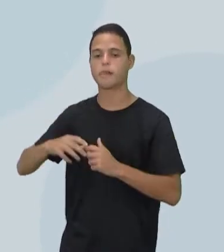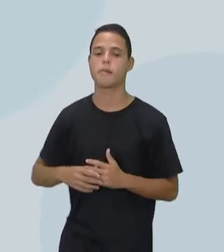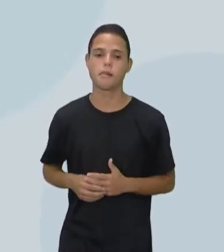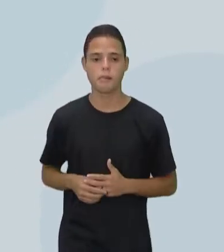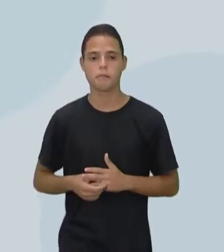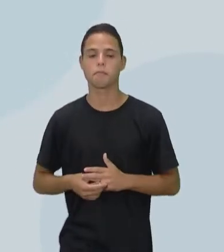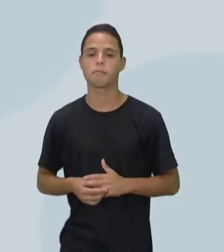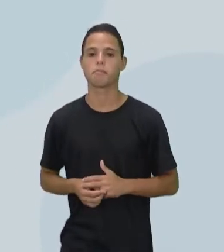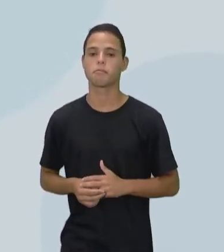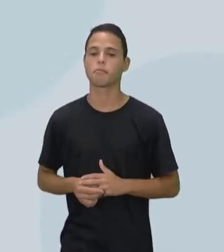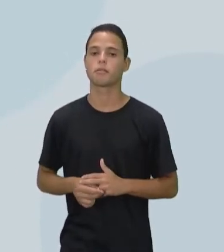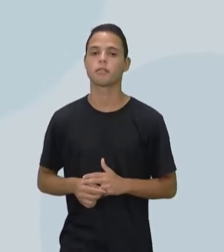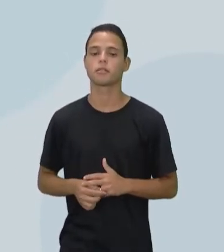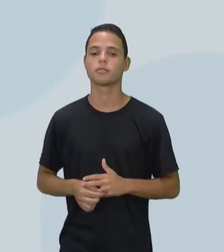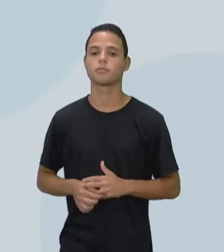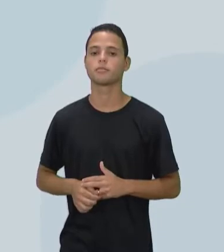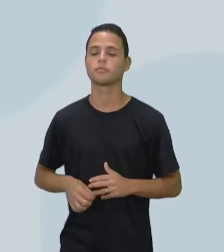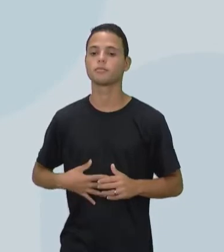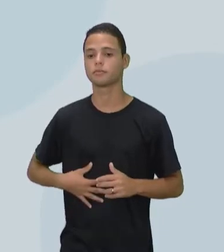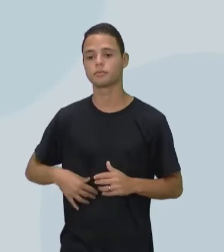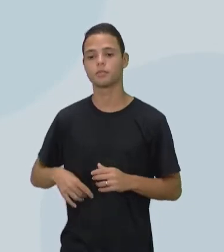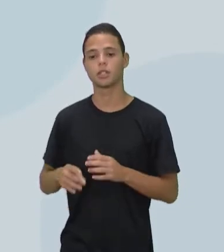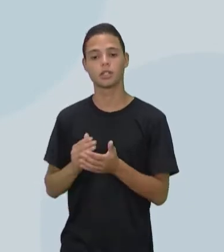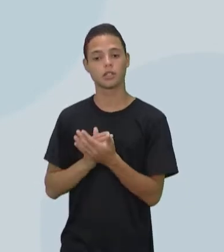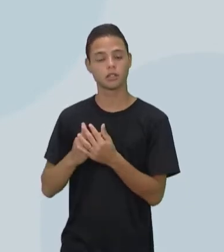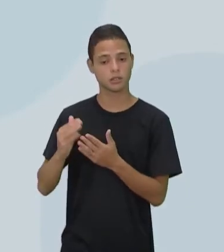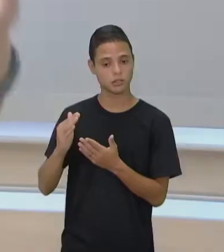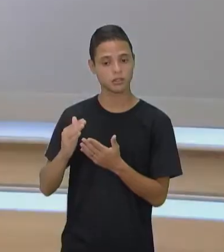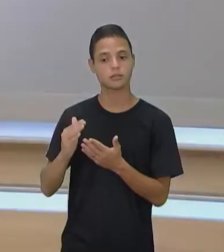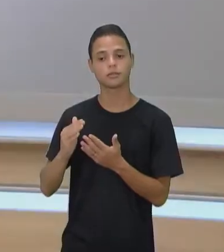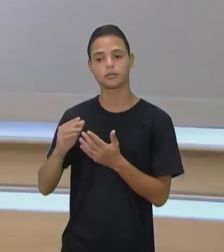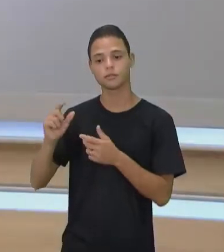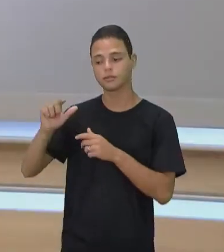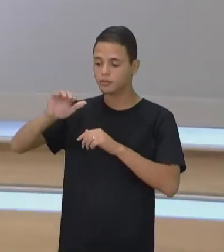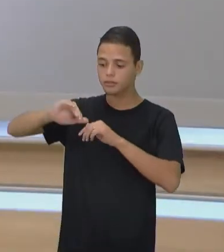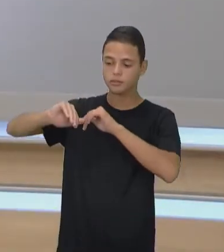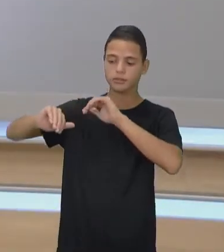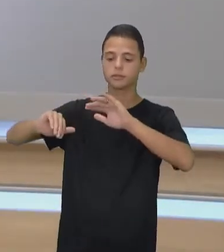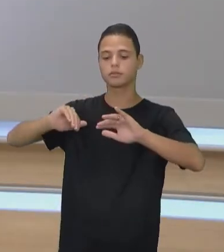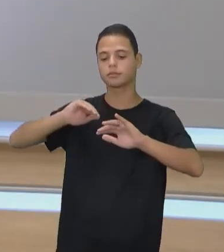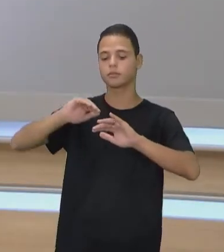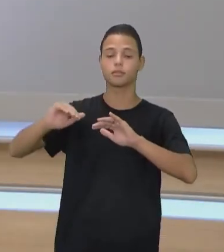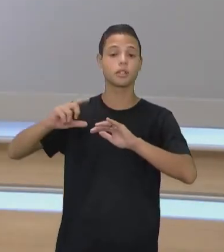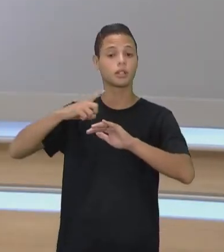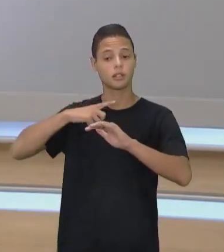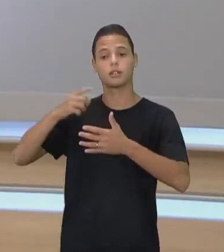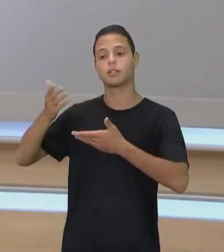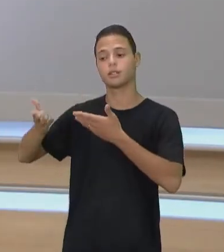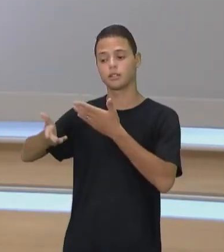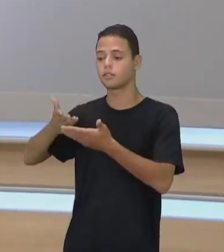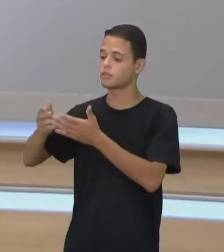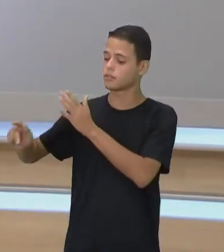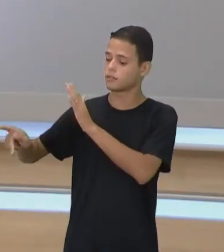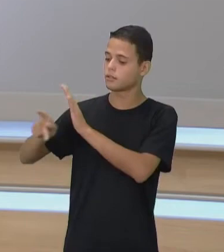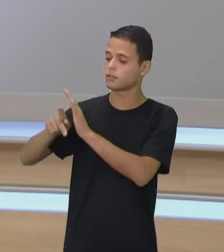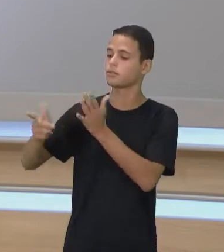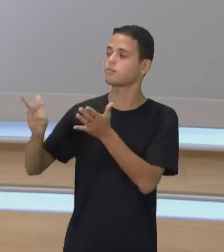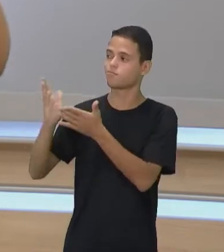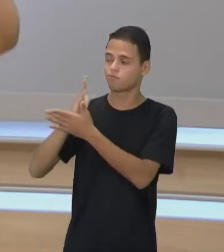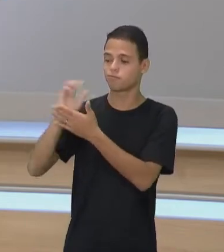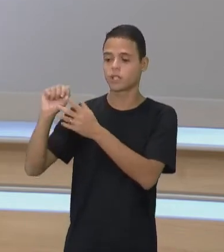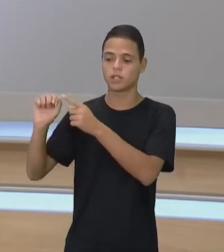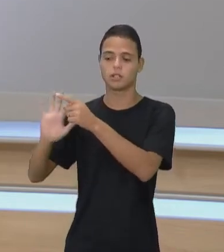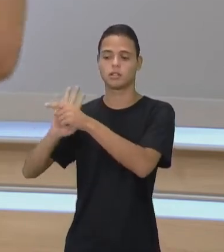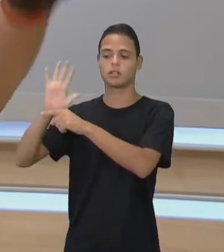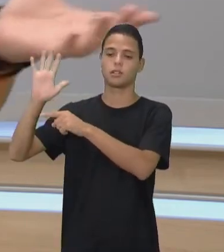Biologia. E aí, eles fazem a separação desse lixo. Existe um cuidado, né, com esses gases para não